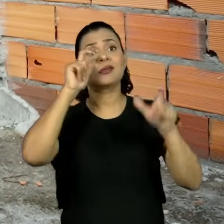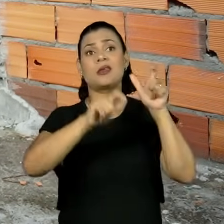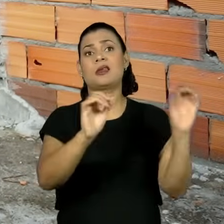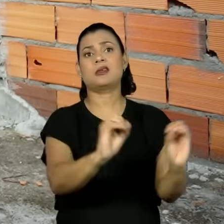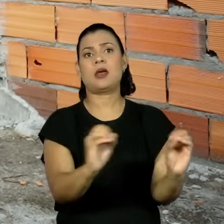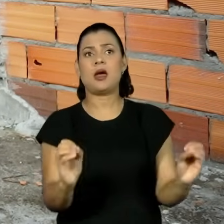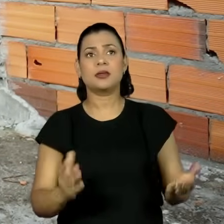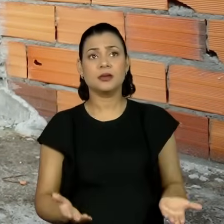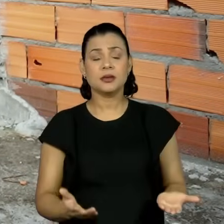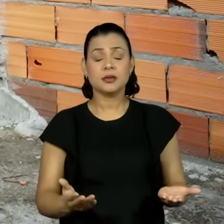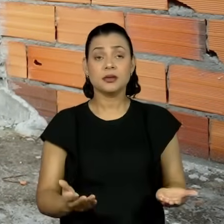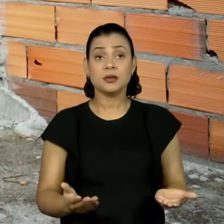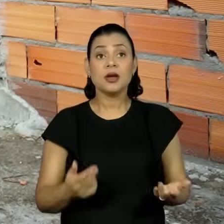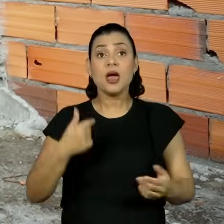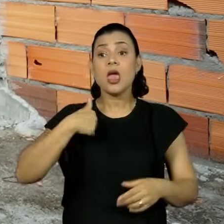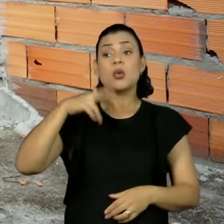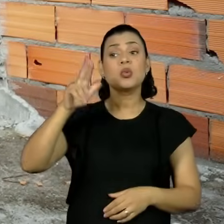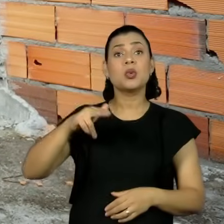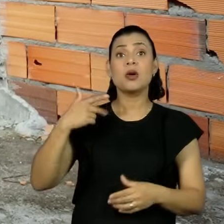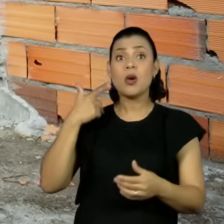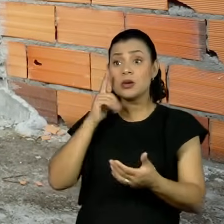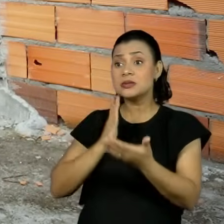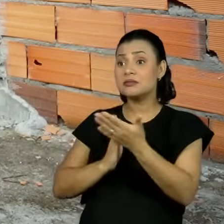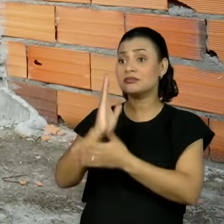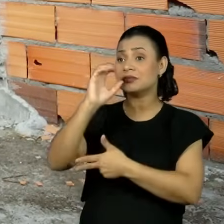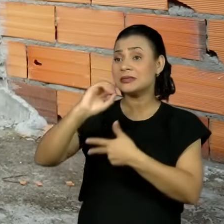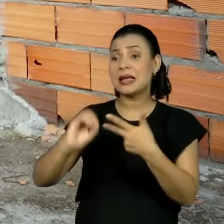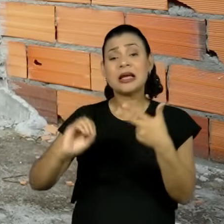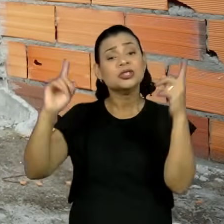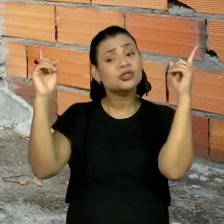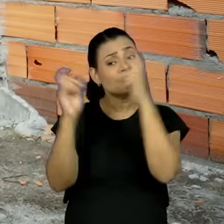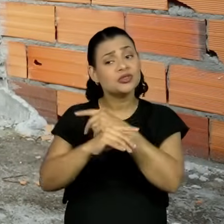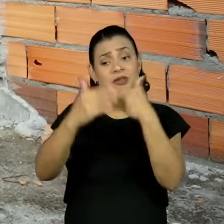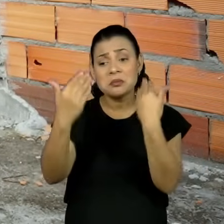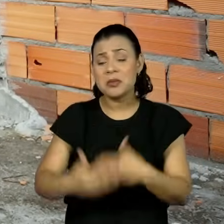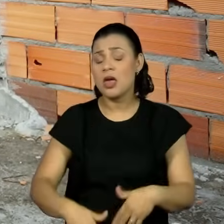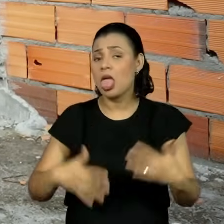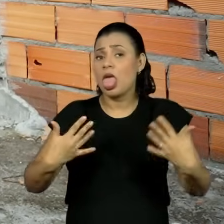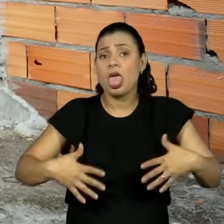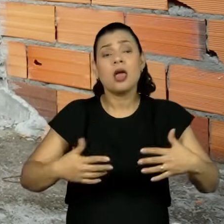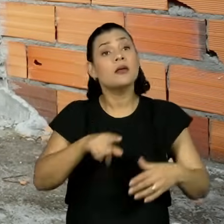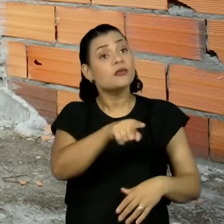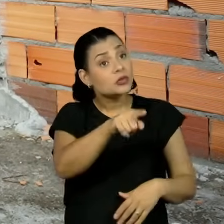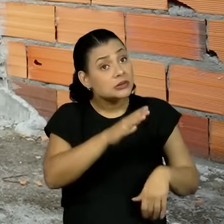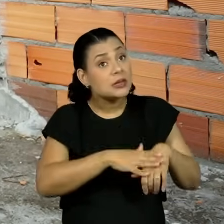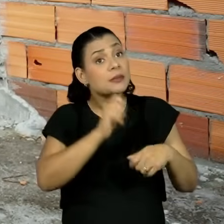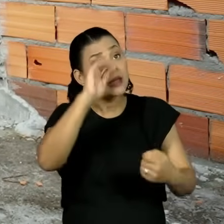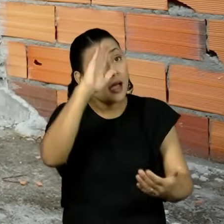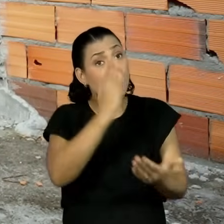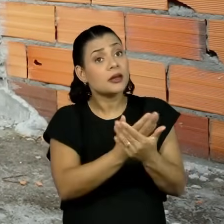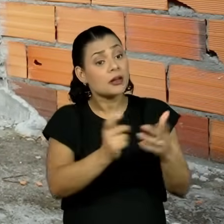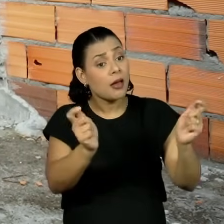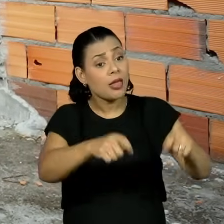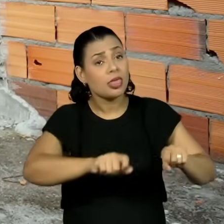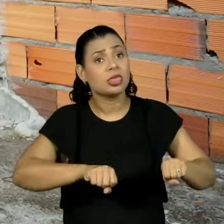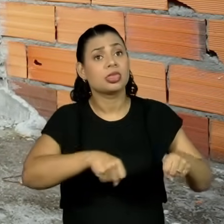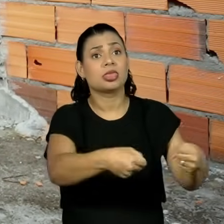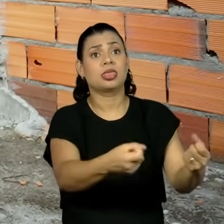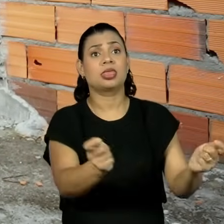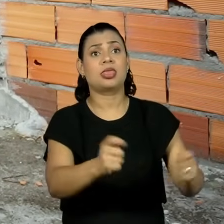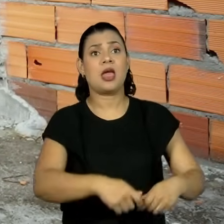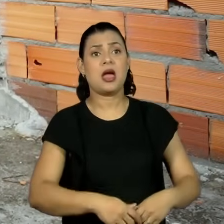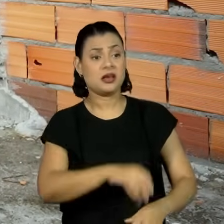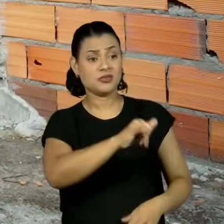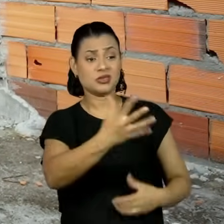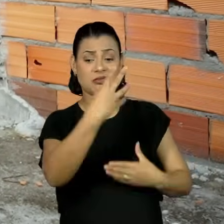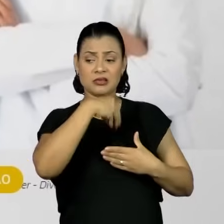jamais conseguiria entrar na USP. Eu jamais passaria no Enem. É muito difícil. Eu falo, mano, a primeira coisa é você acreditar que é possível. Se você já internalizou